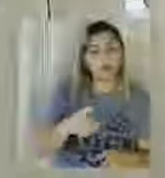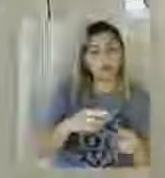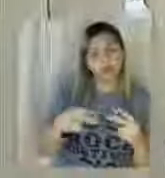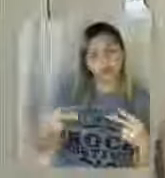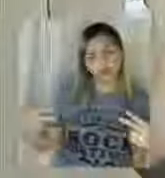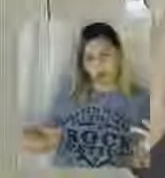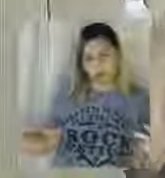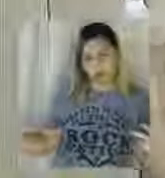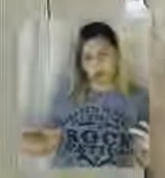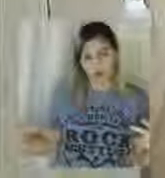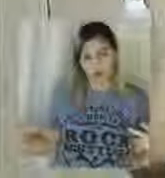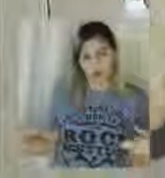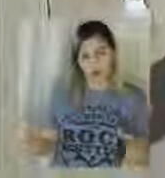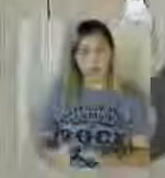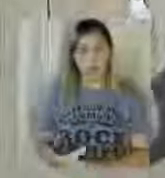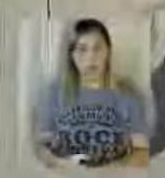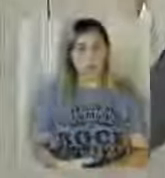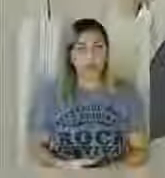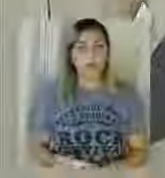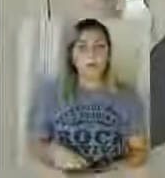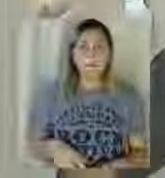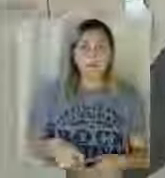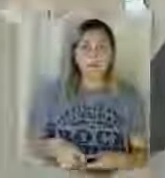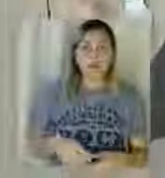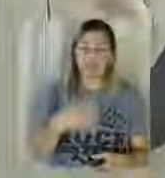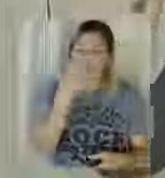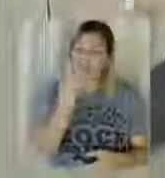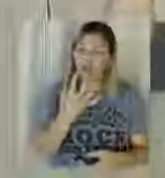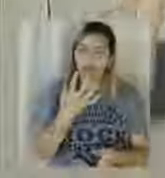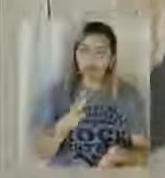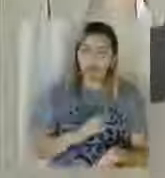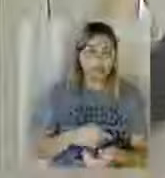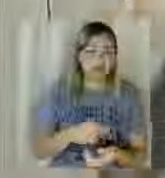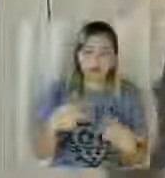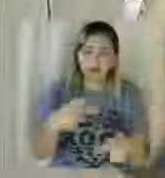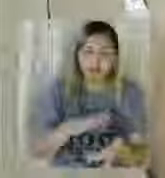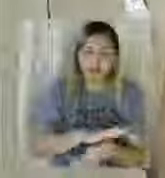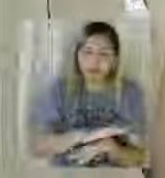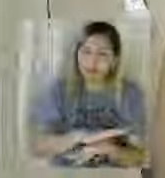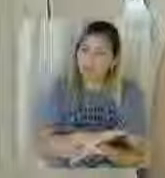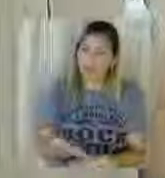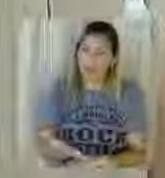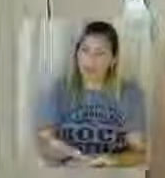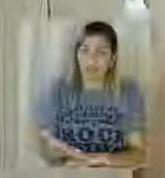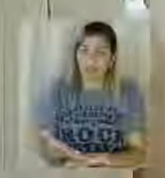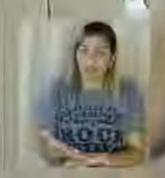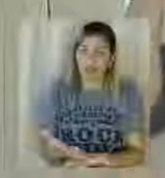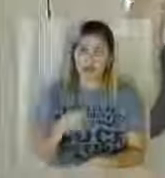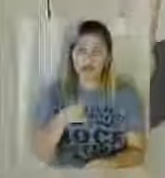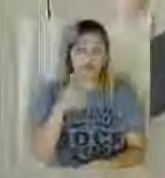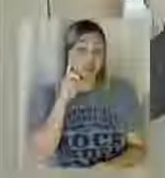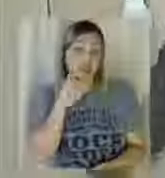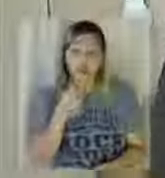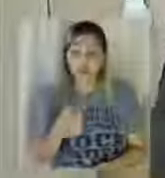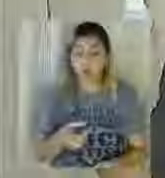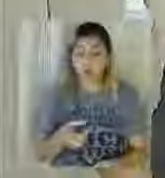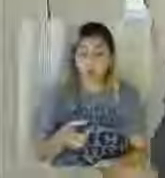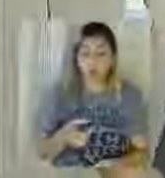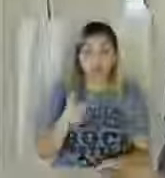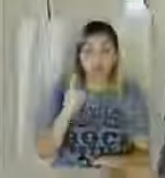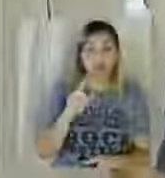Aí eu ficava séria quando não me diziam nada. Não, você é surda, você não